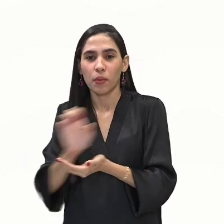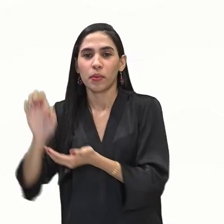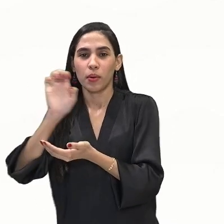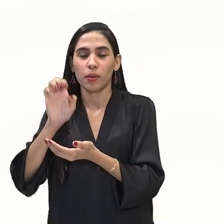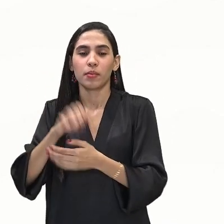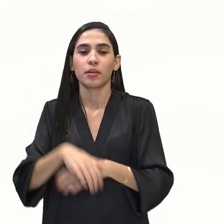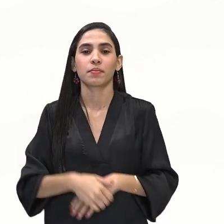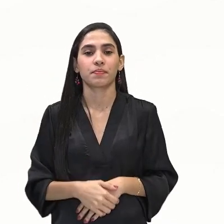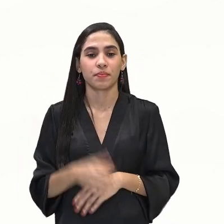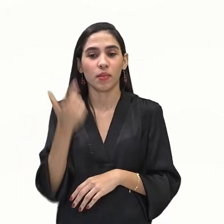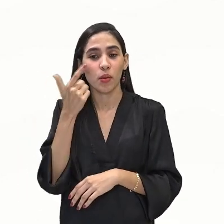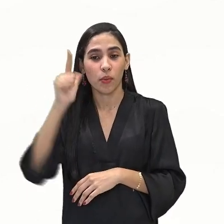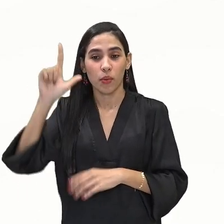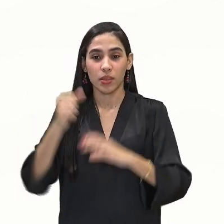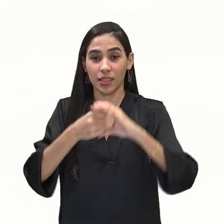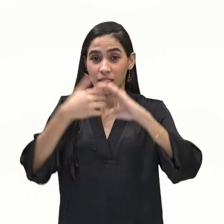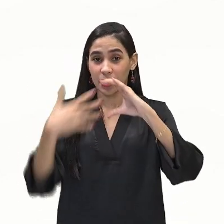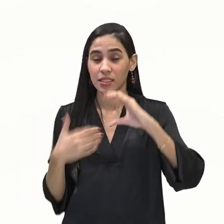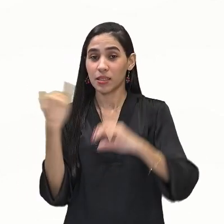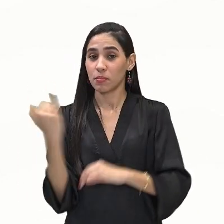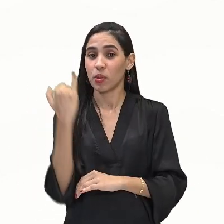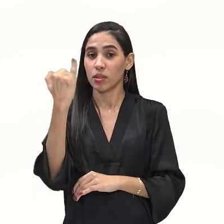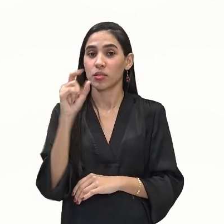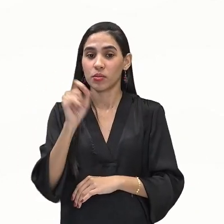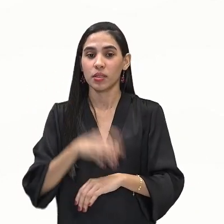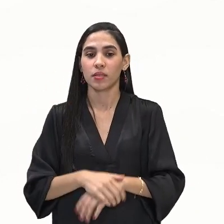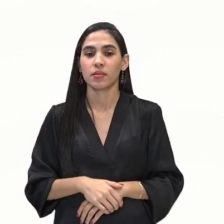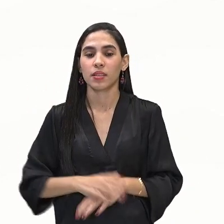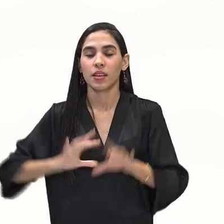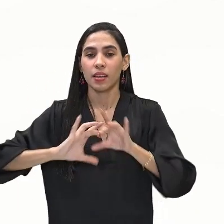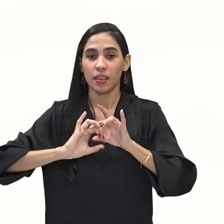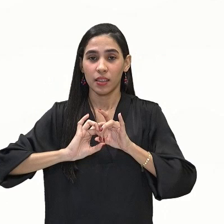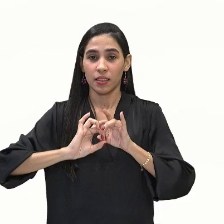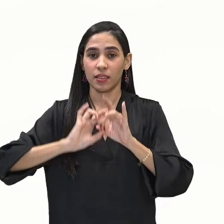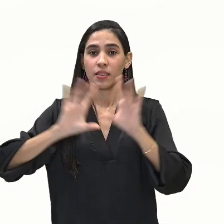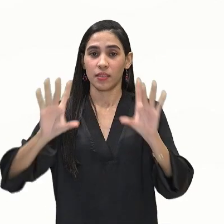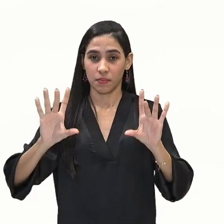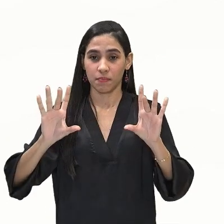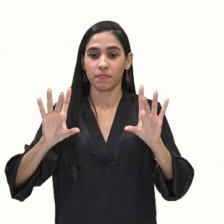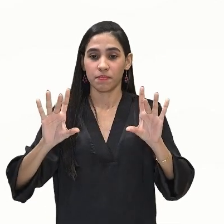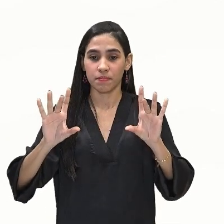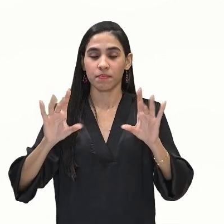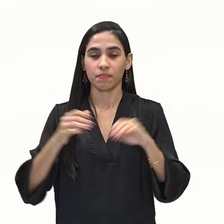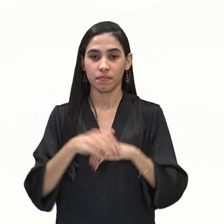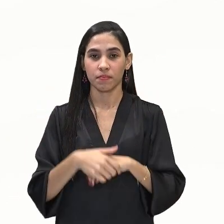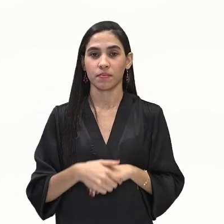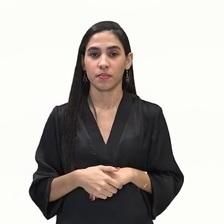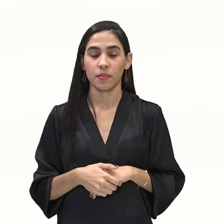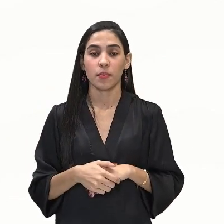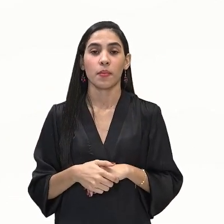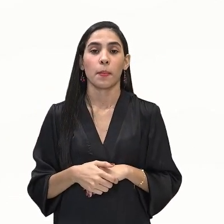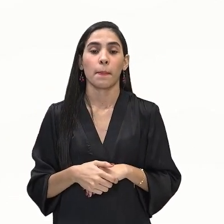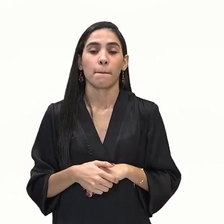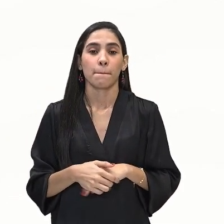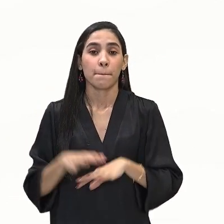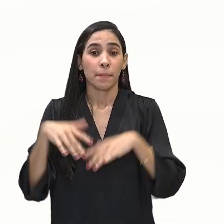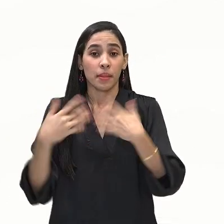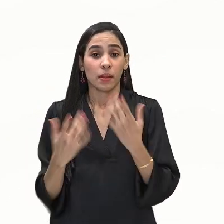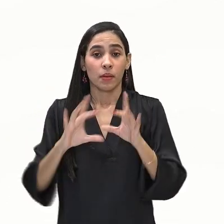Então, outra característica importante que nós temos aí é a liberdade. Exatamente. Então,